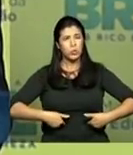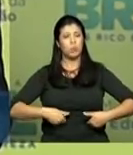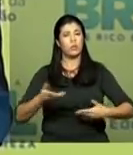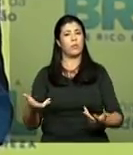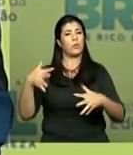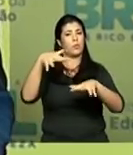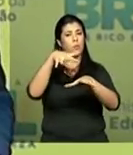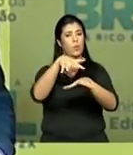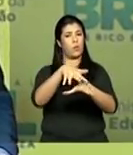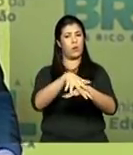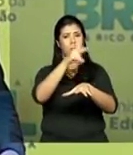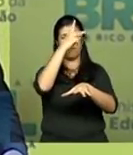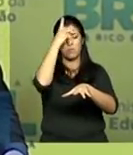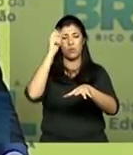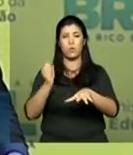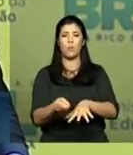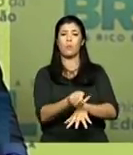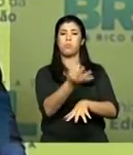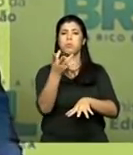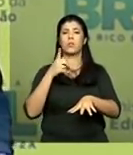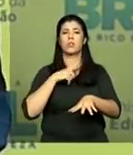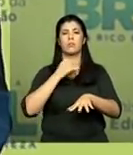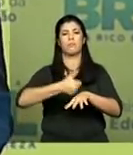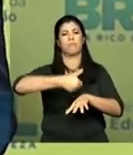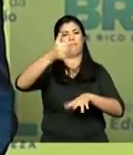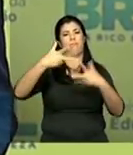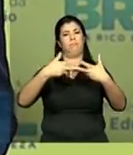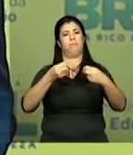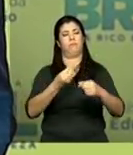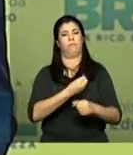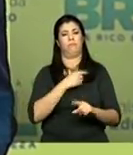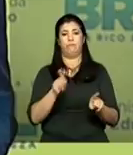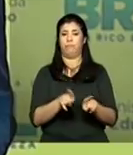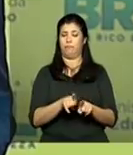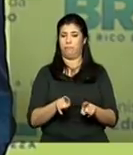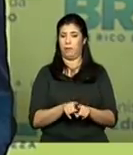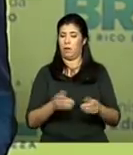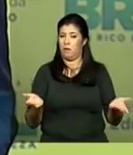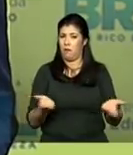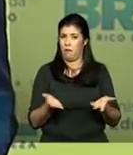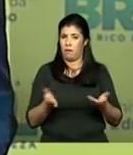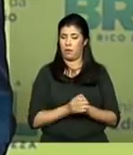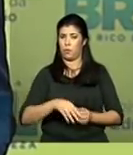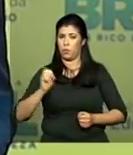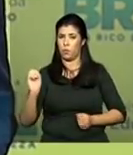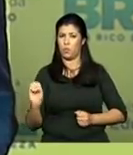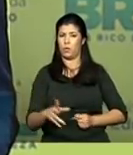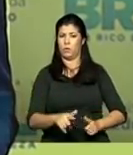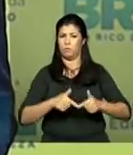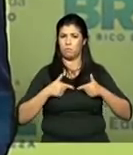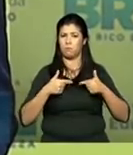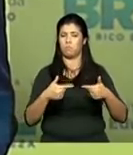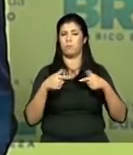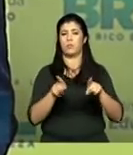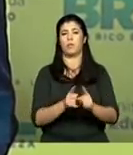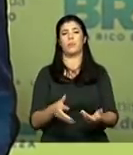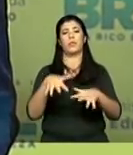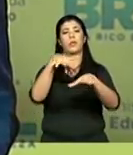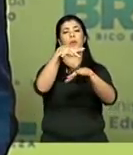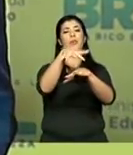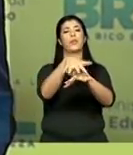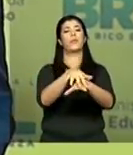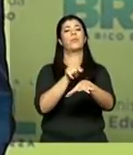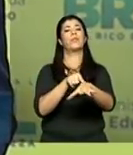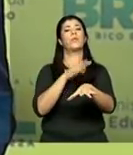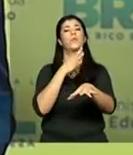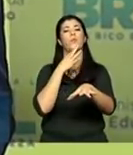brasileiros em melhores condições de vida. Agora, o novo desafio é o da inclusão pelo